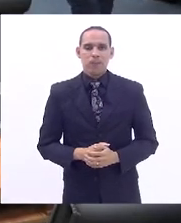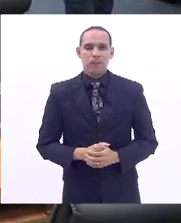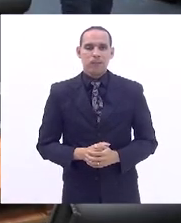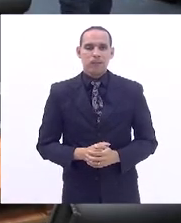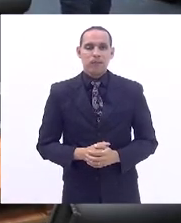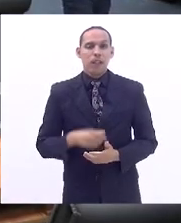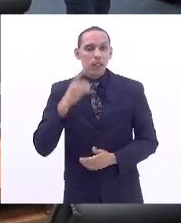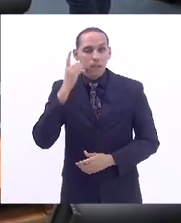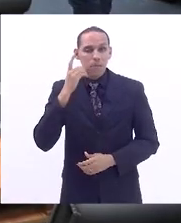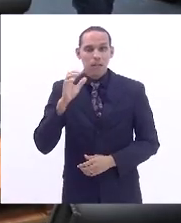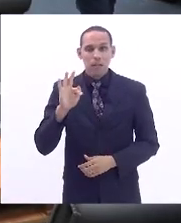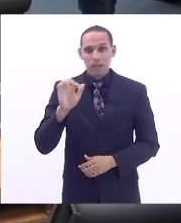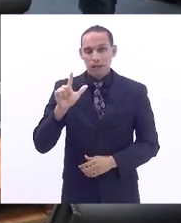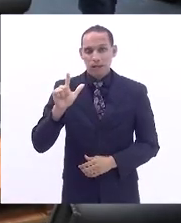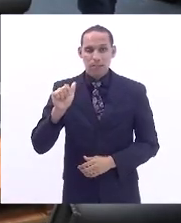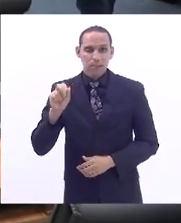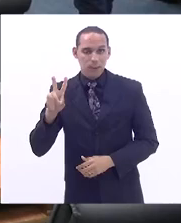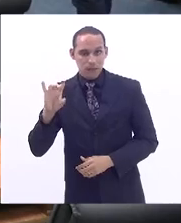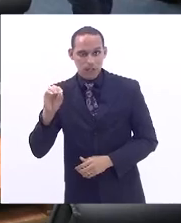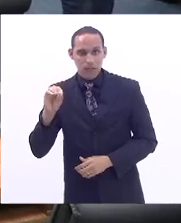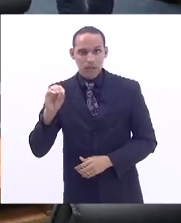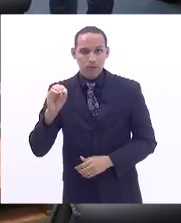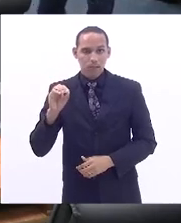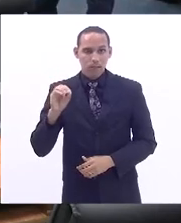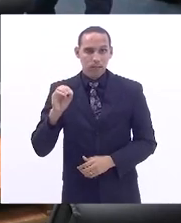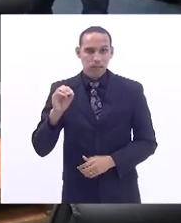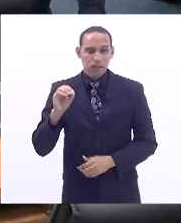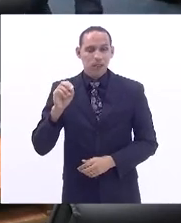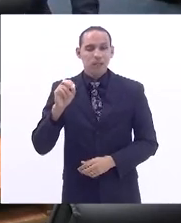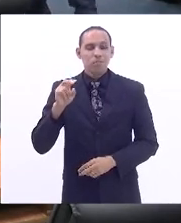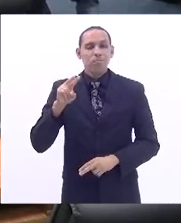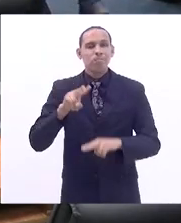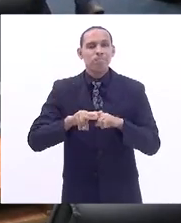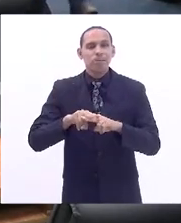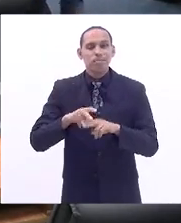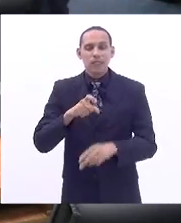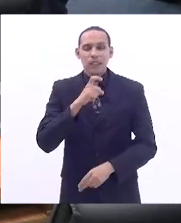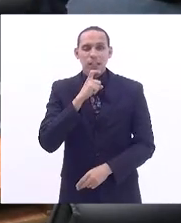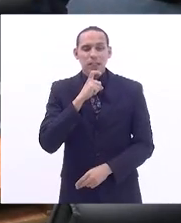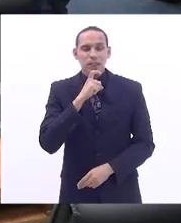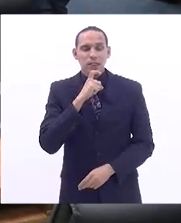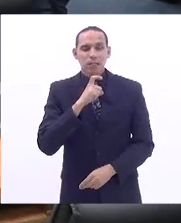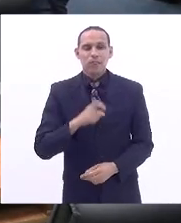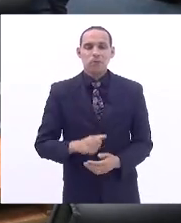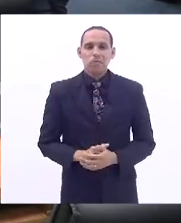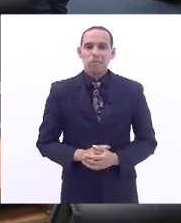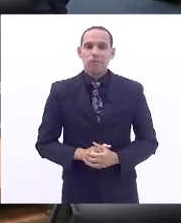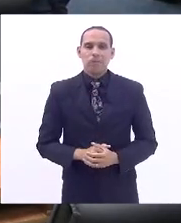deputado Fábio seu som congelou aqui ó